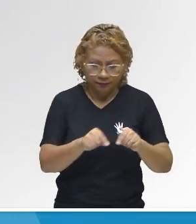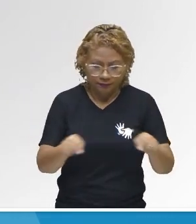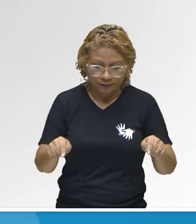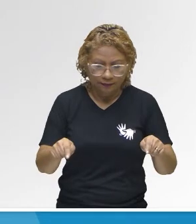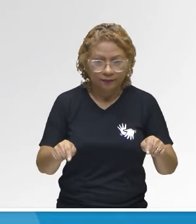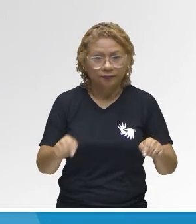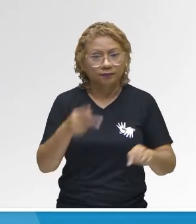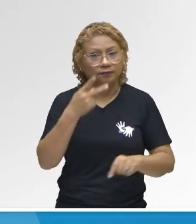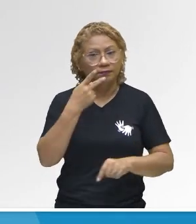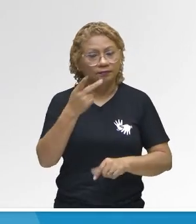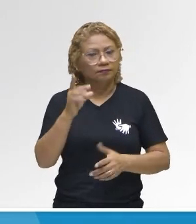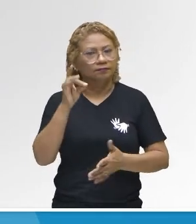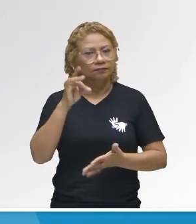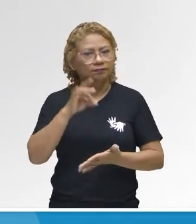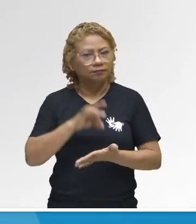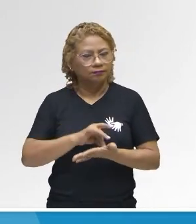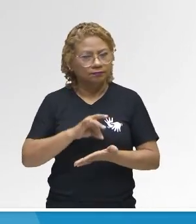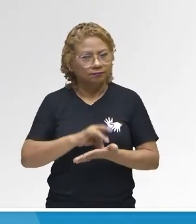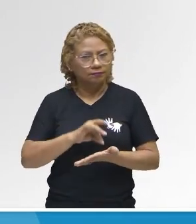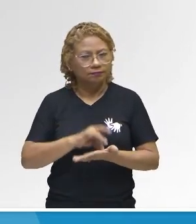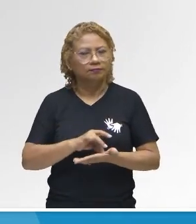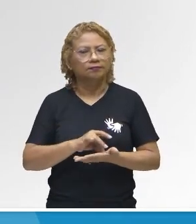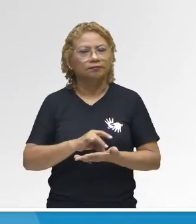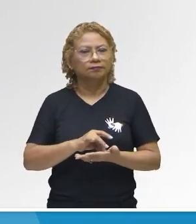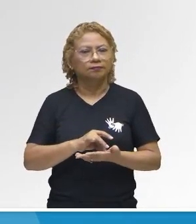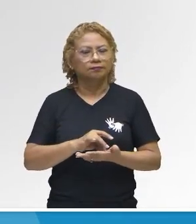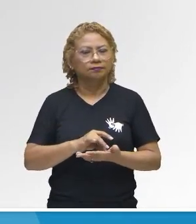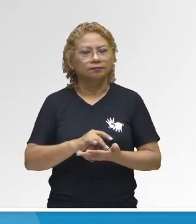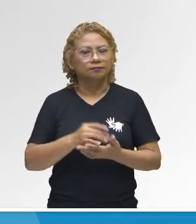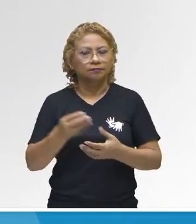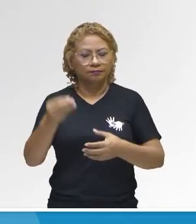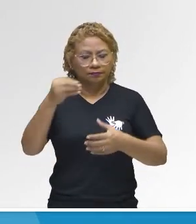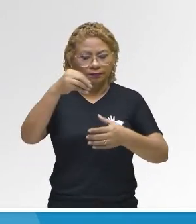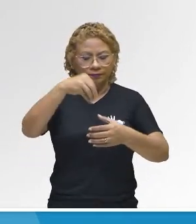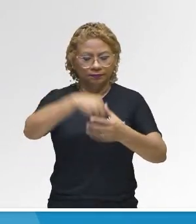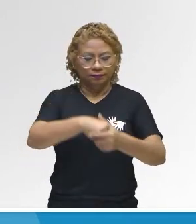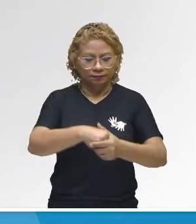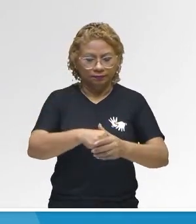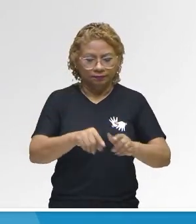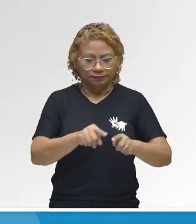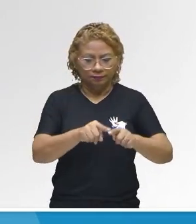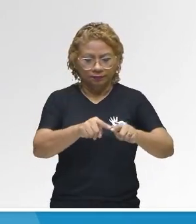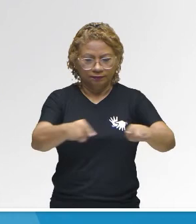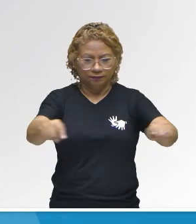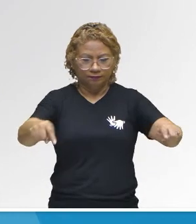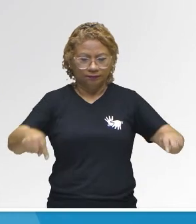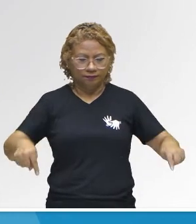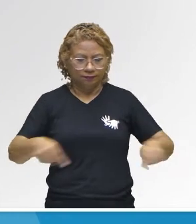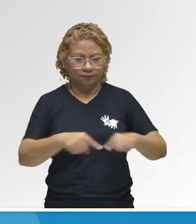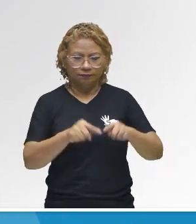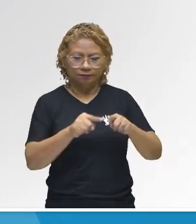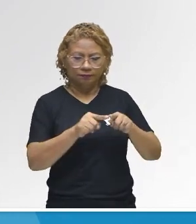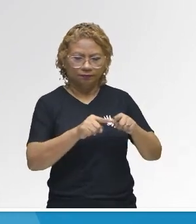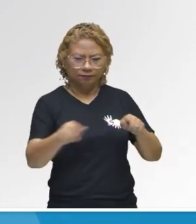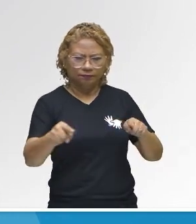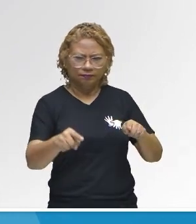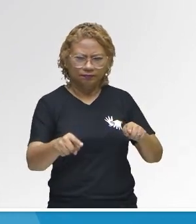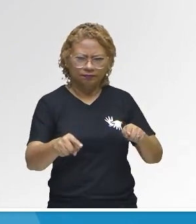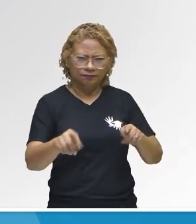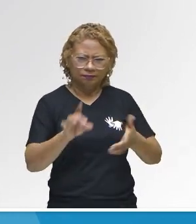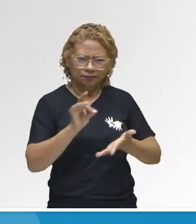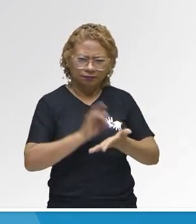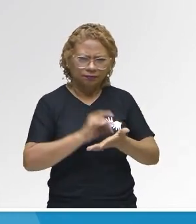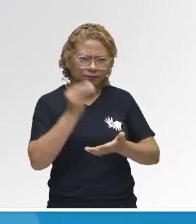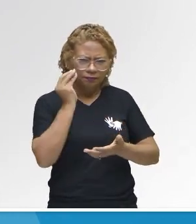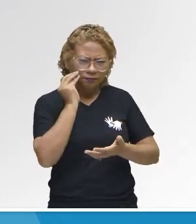que a projeção ortogonal de uma reta sobre um plano qualquer sempre será uma reta. Será que isso é verdade? Vamos